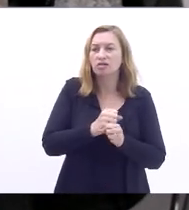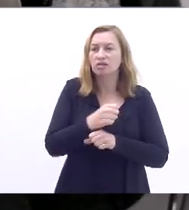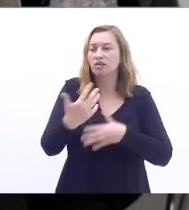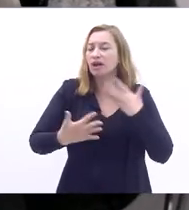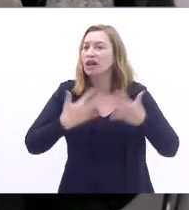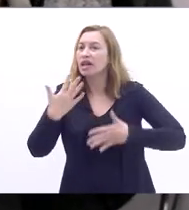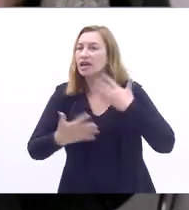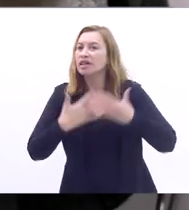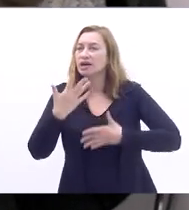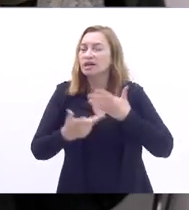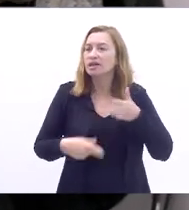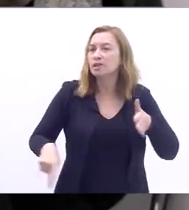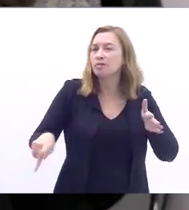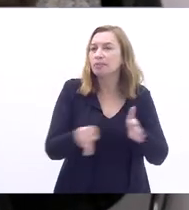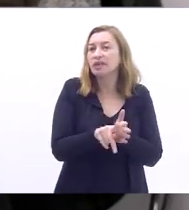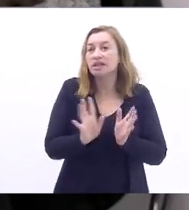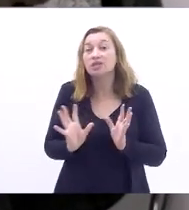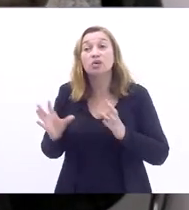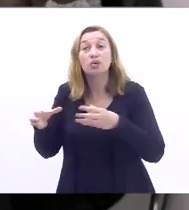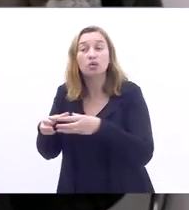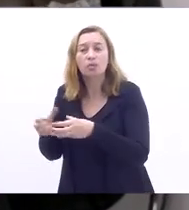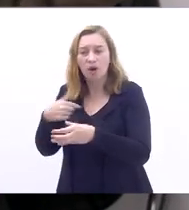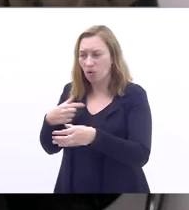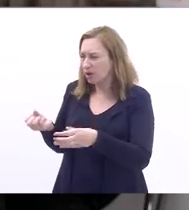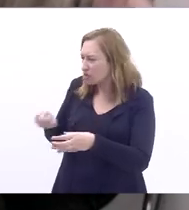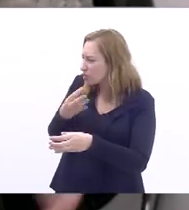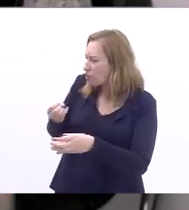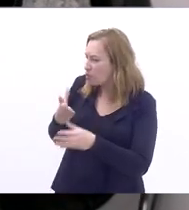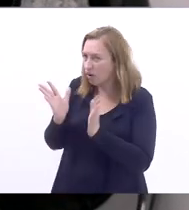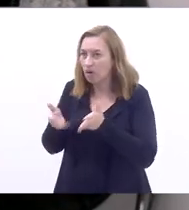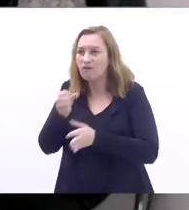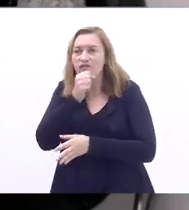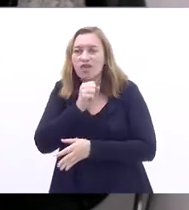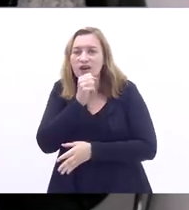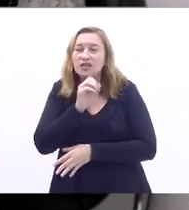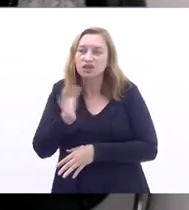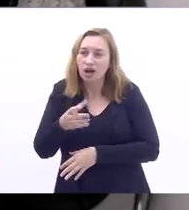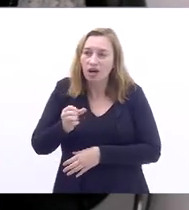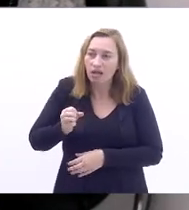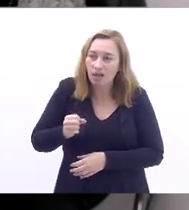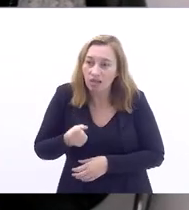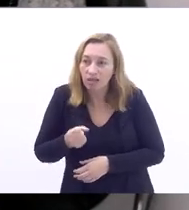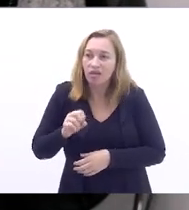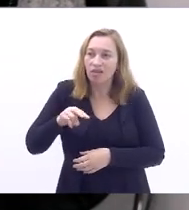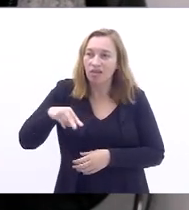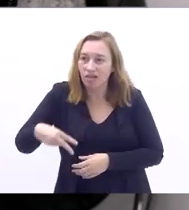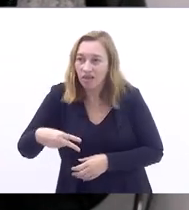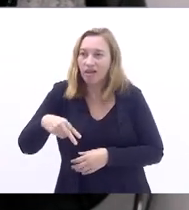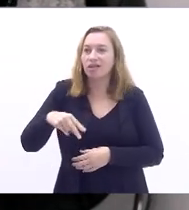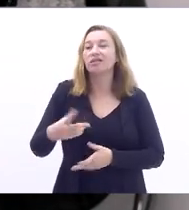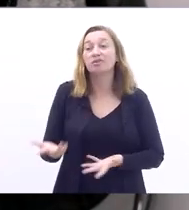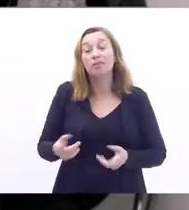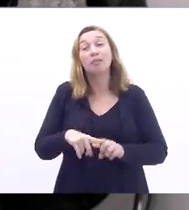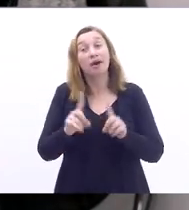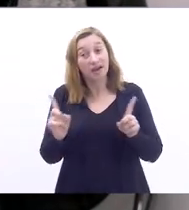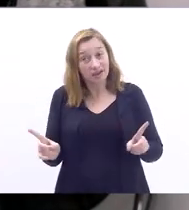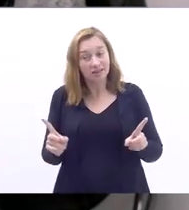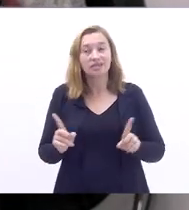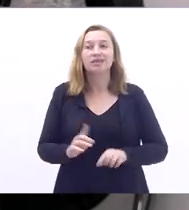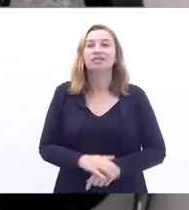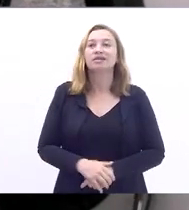de fazer parte daquele grupo agora novo sabe eu já tô velho meio manco né mas